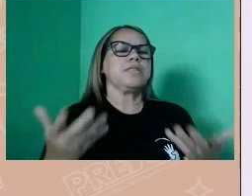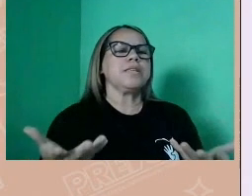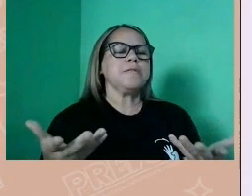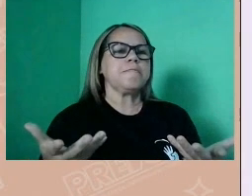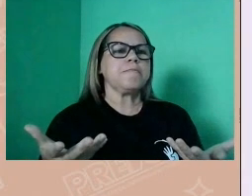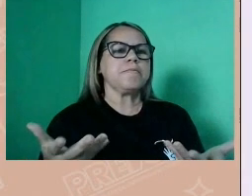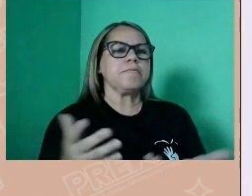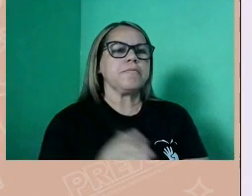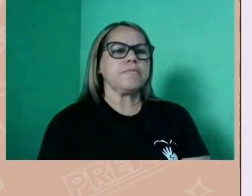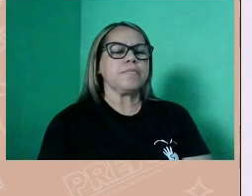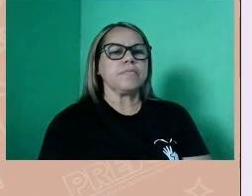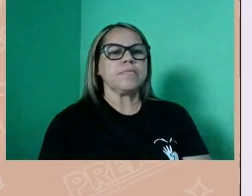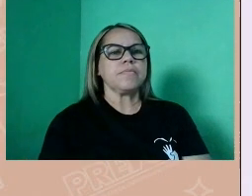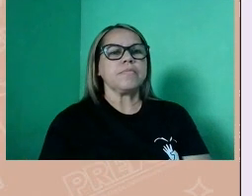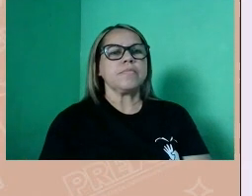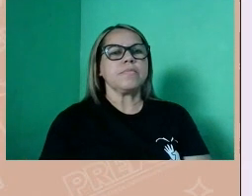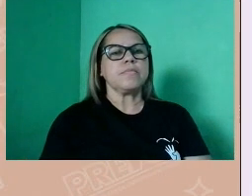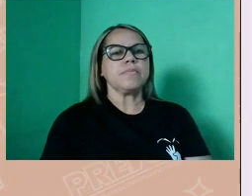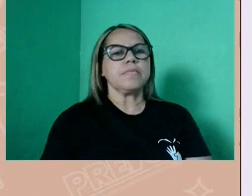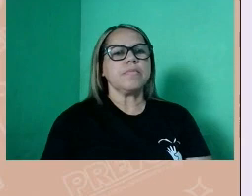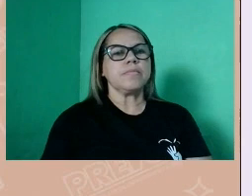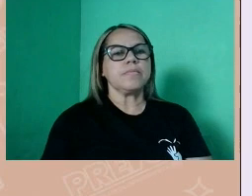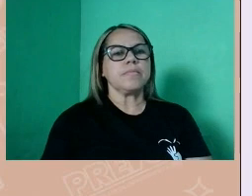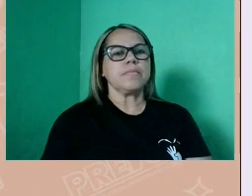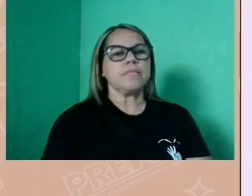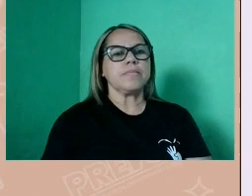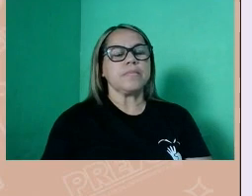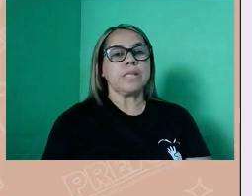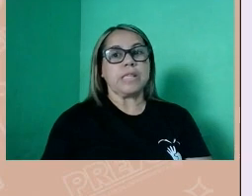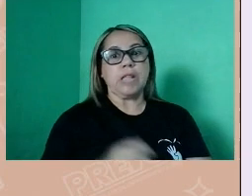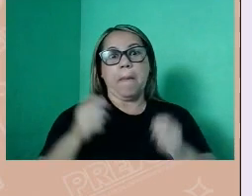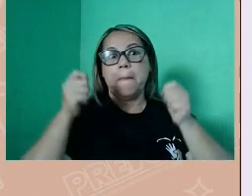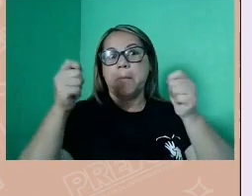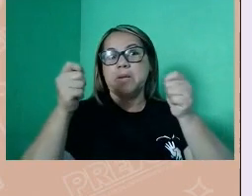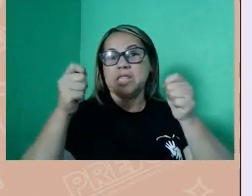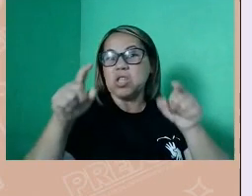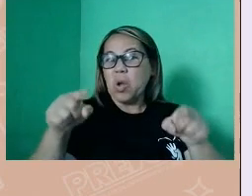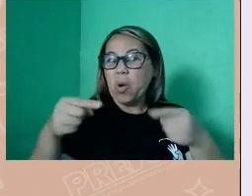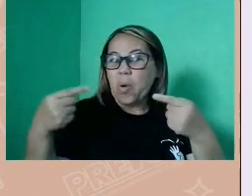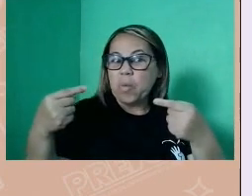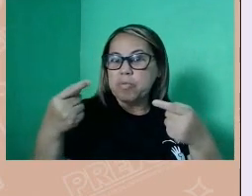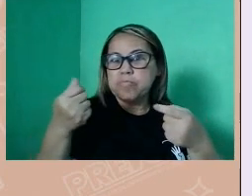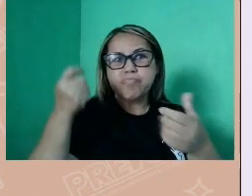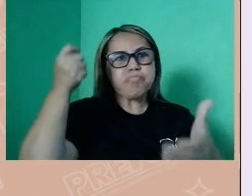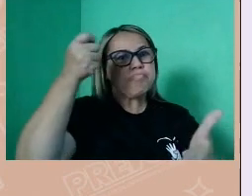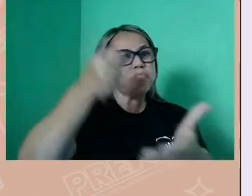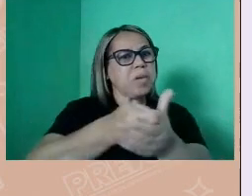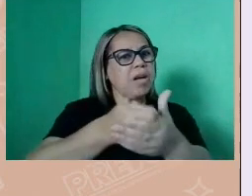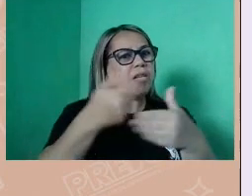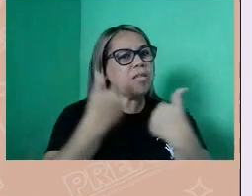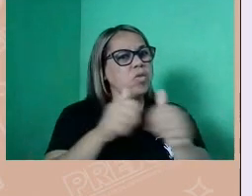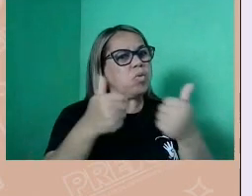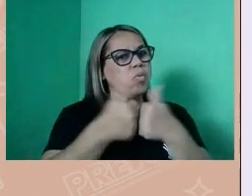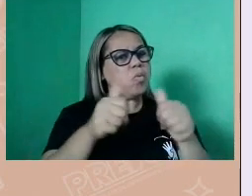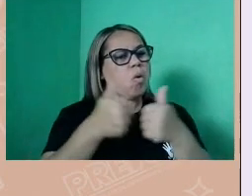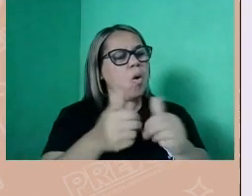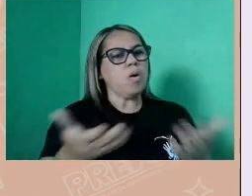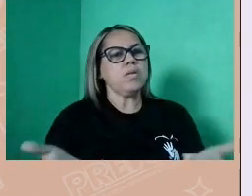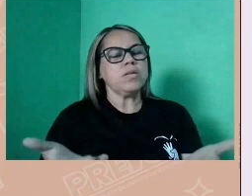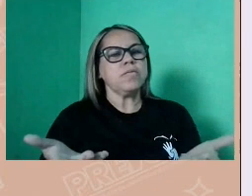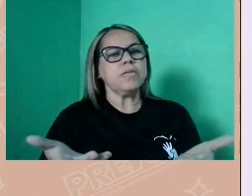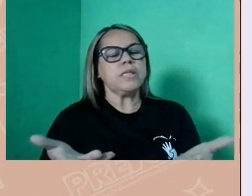transportation contra o preço do transporte público ou seja da passagem do ônibus né